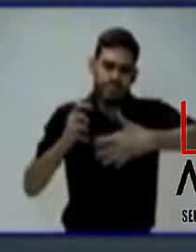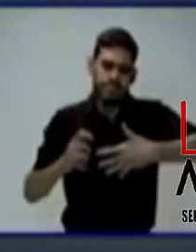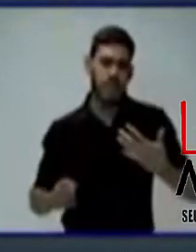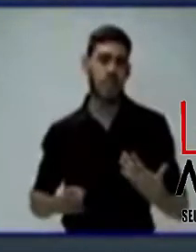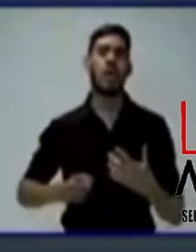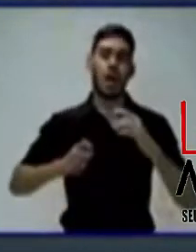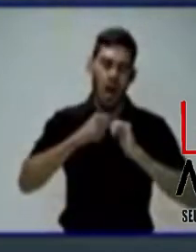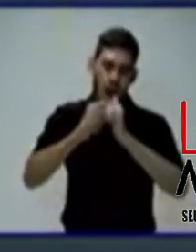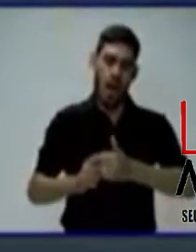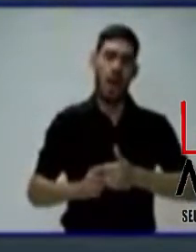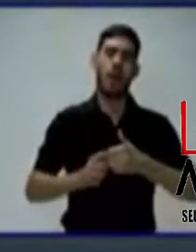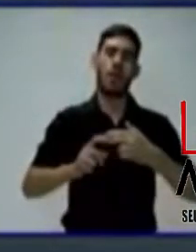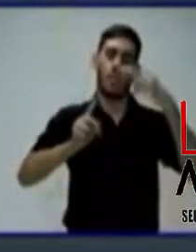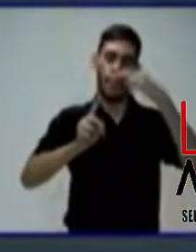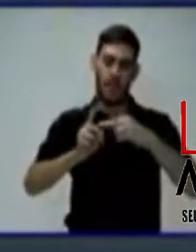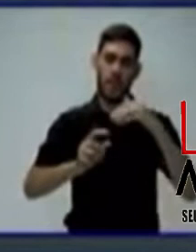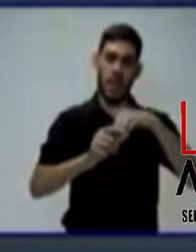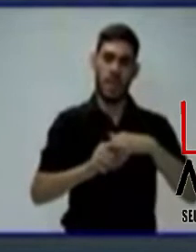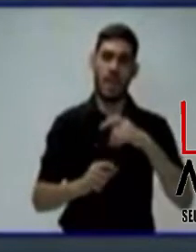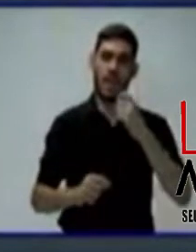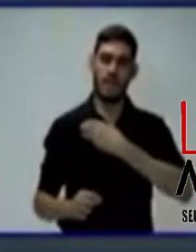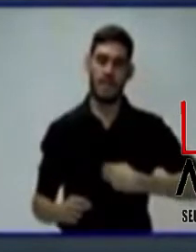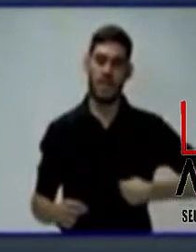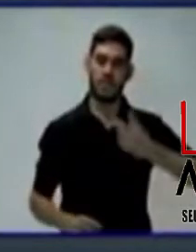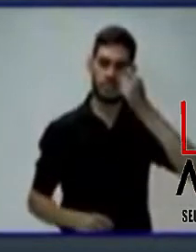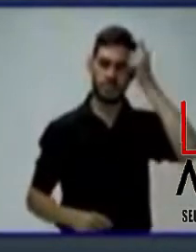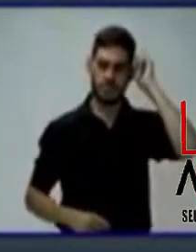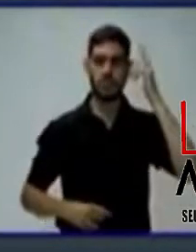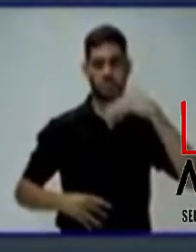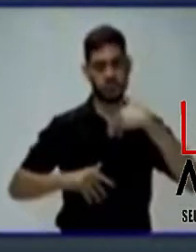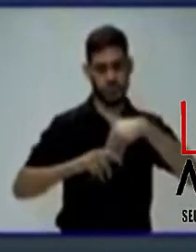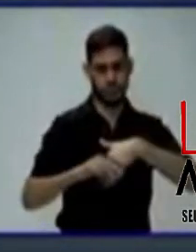eu acompanho o eminente relator, ministro Alexandre de Moraes. É como voto, presidente.